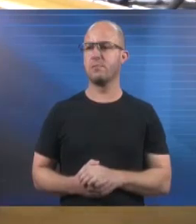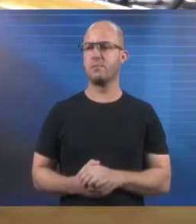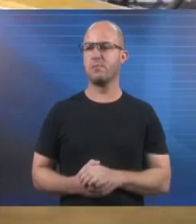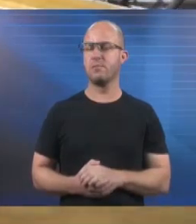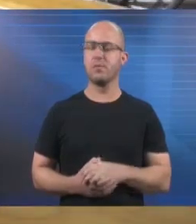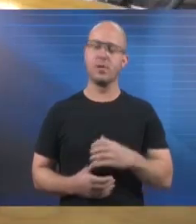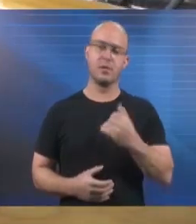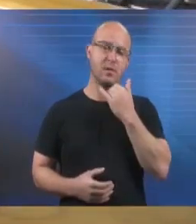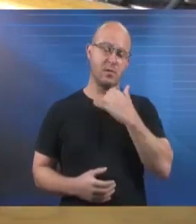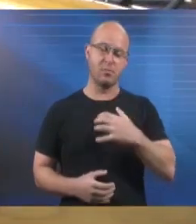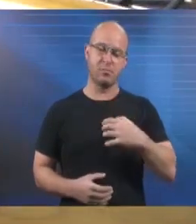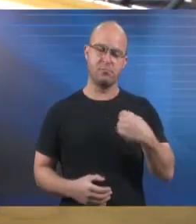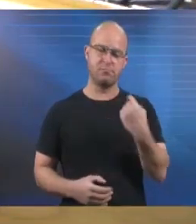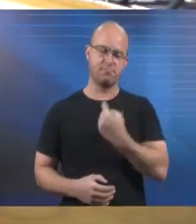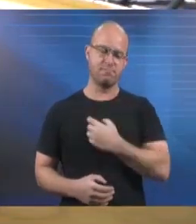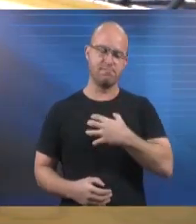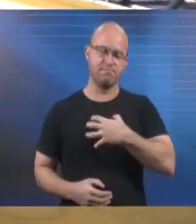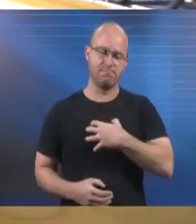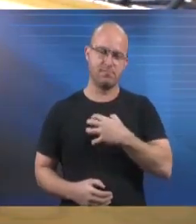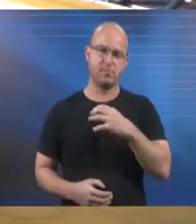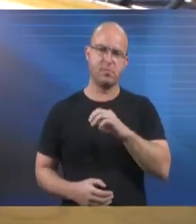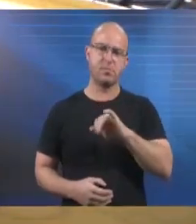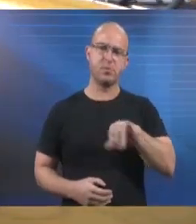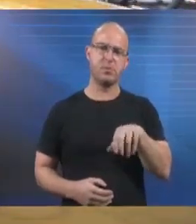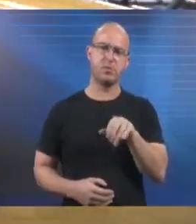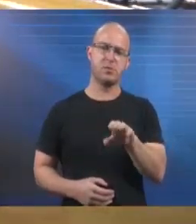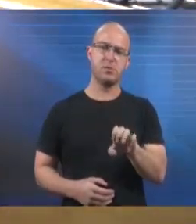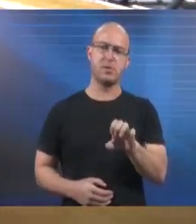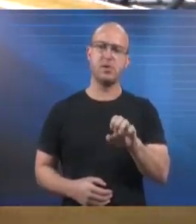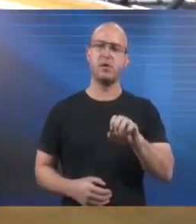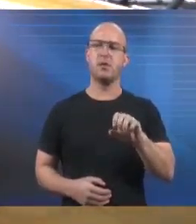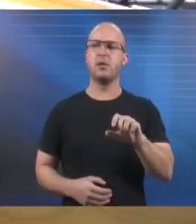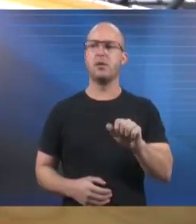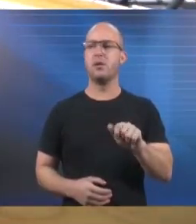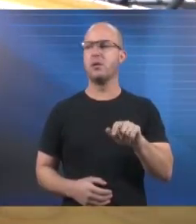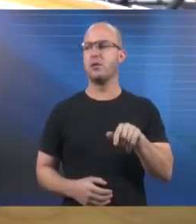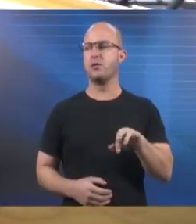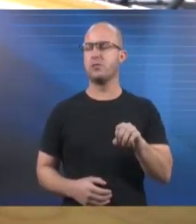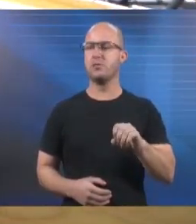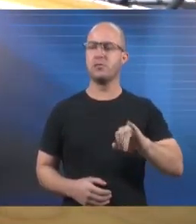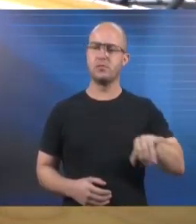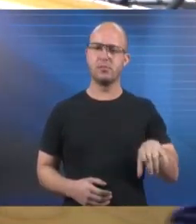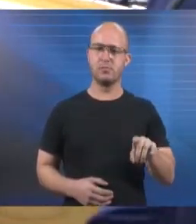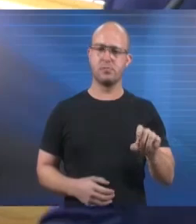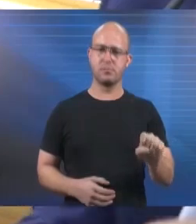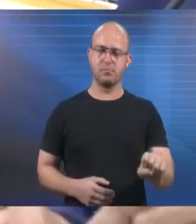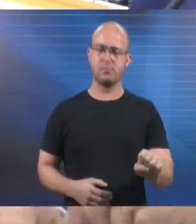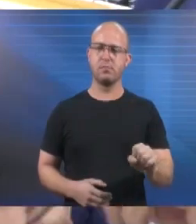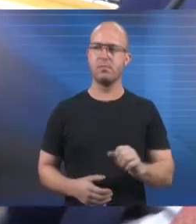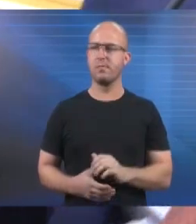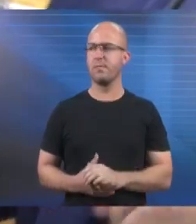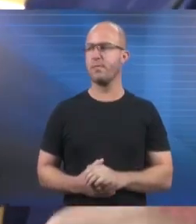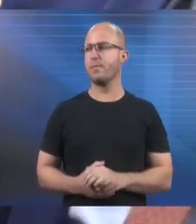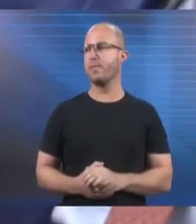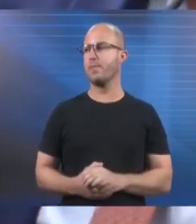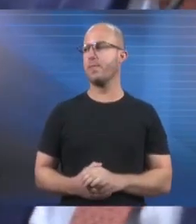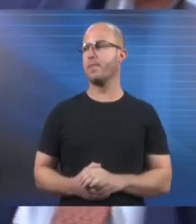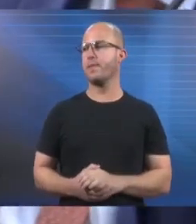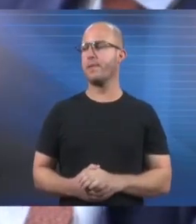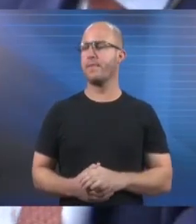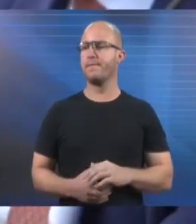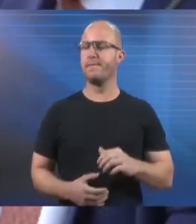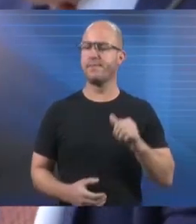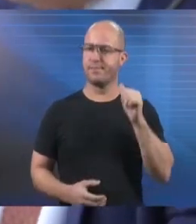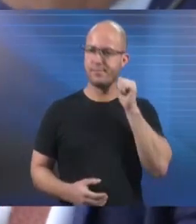siridó José Dantas faleceu ontem residia em Jardim siridó a sua